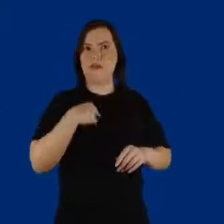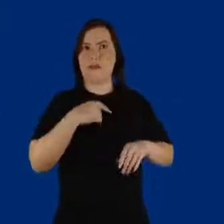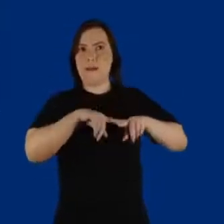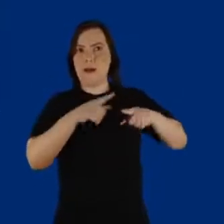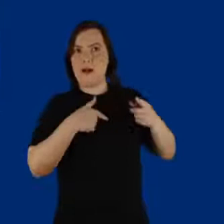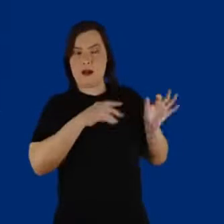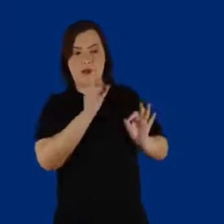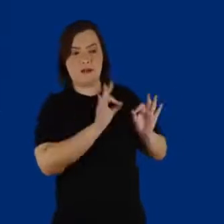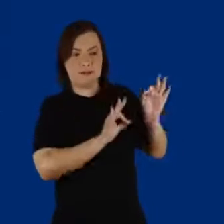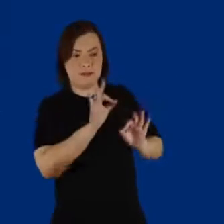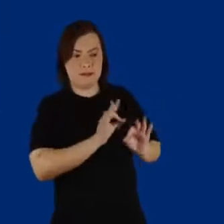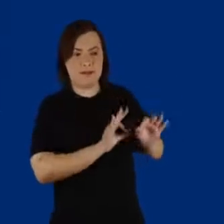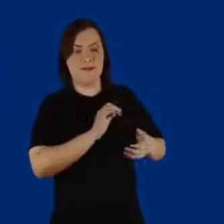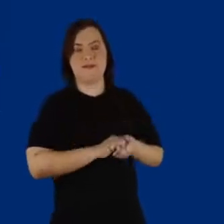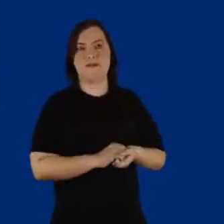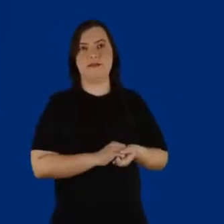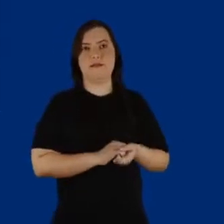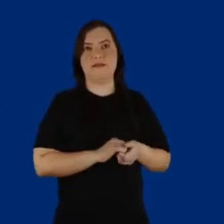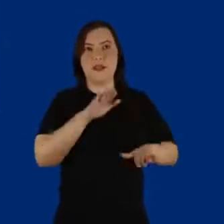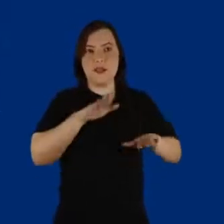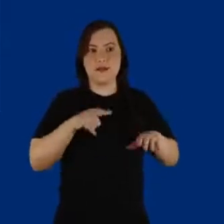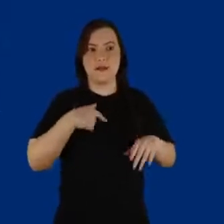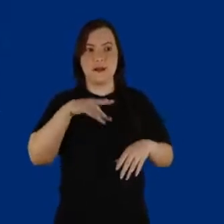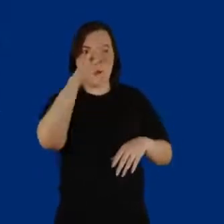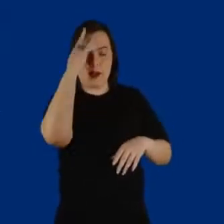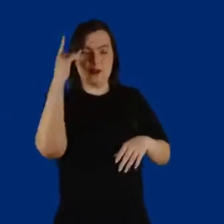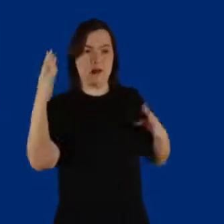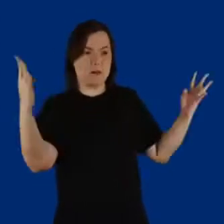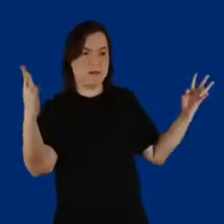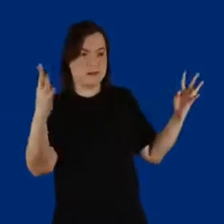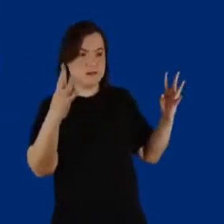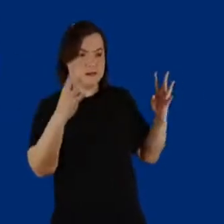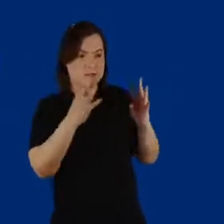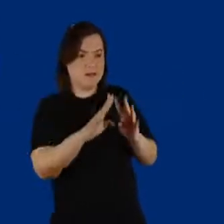organiza. E muita gente avançando, muito